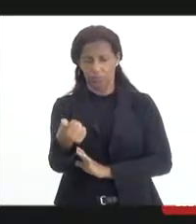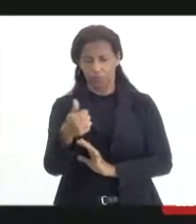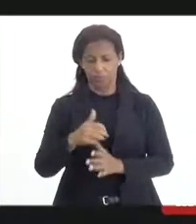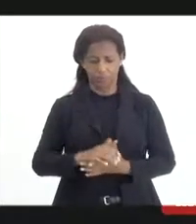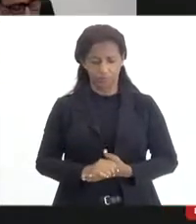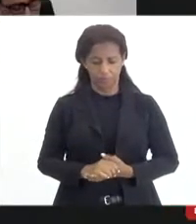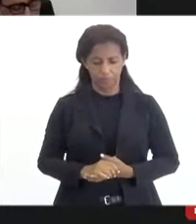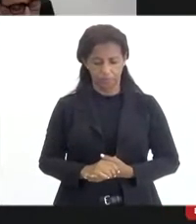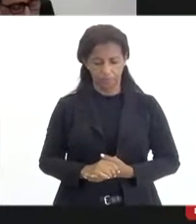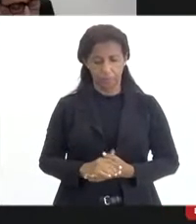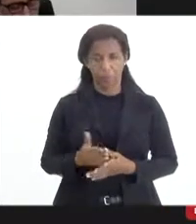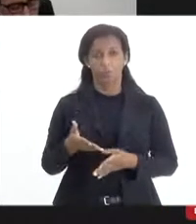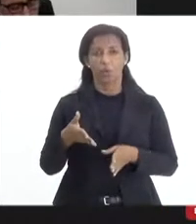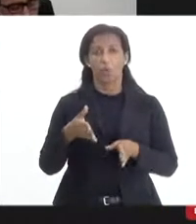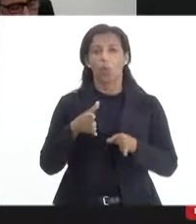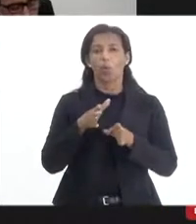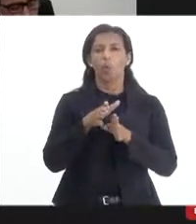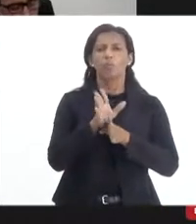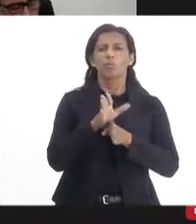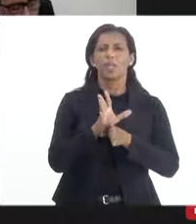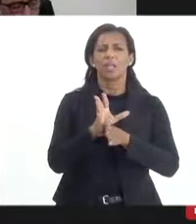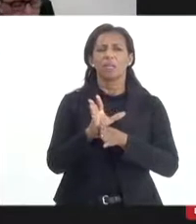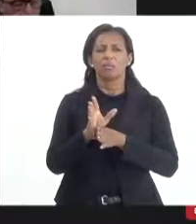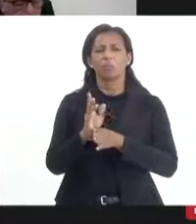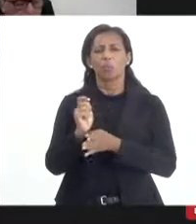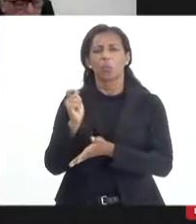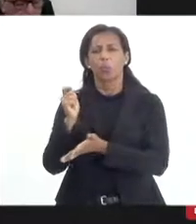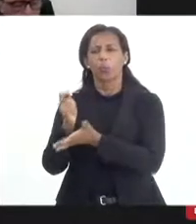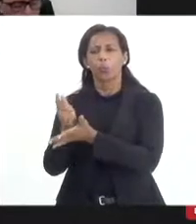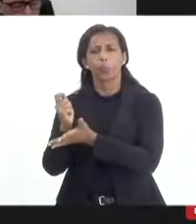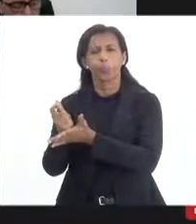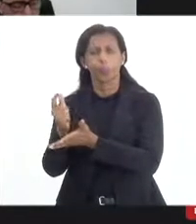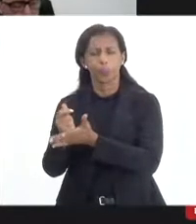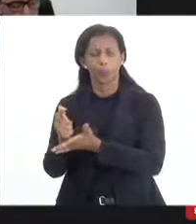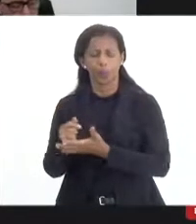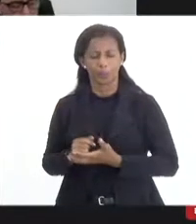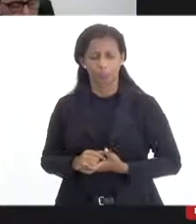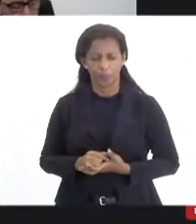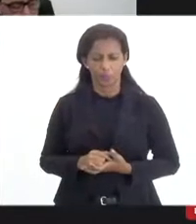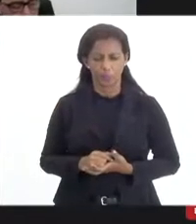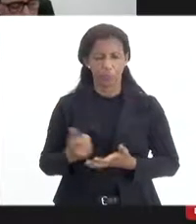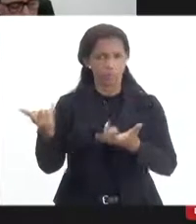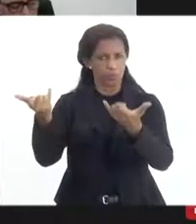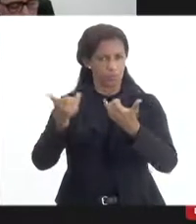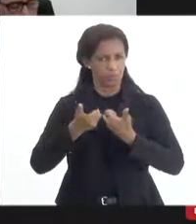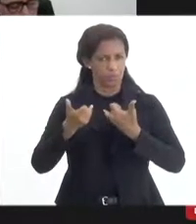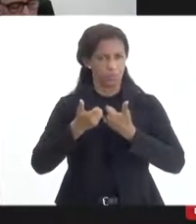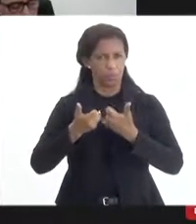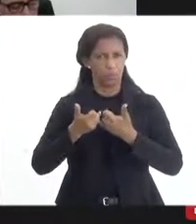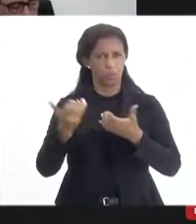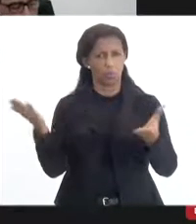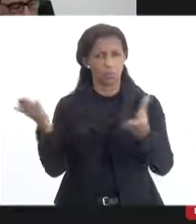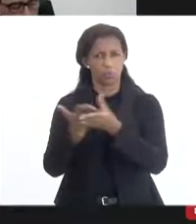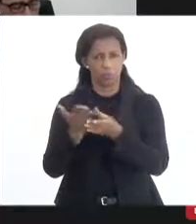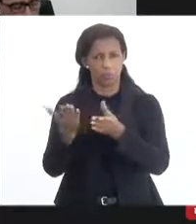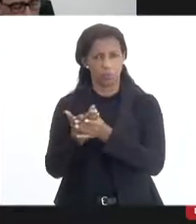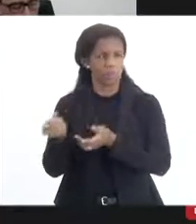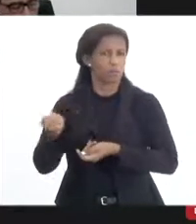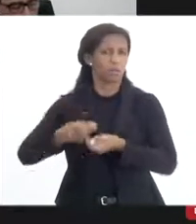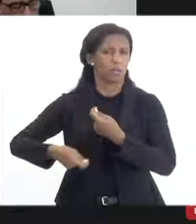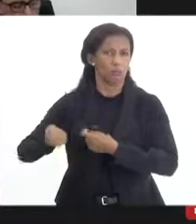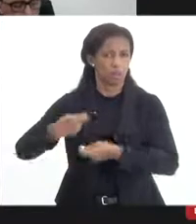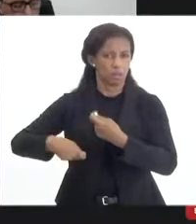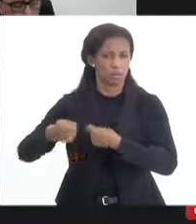O Conselho de Contribuintes nos informou que os processos contenciosos